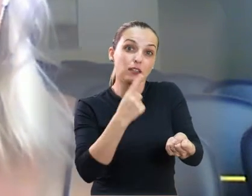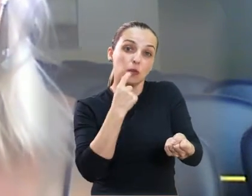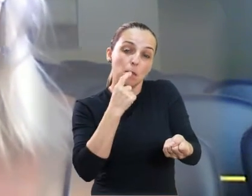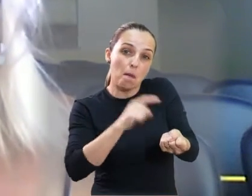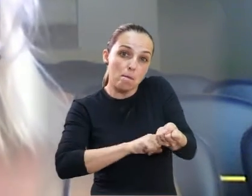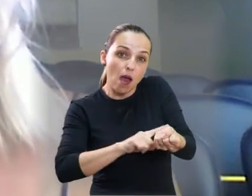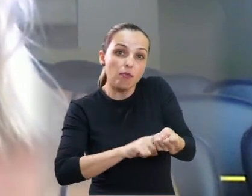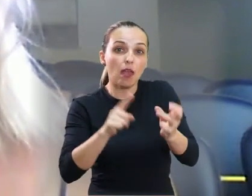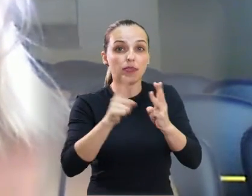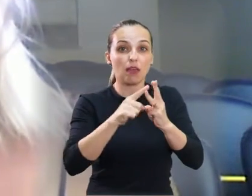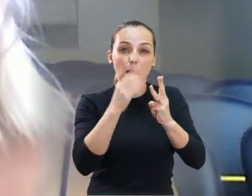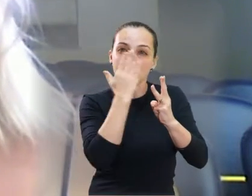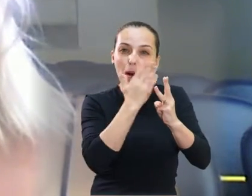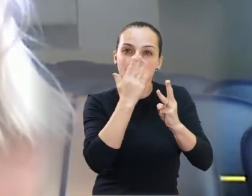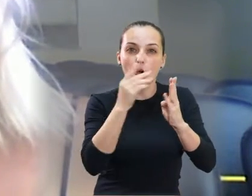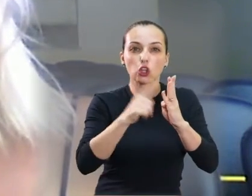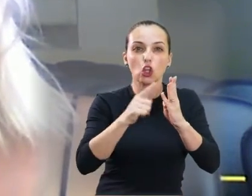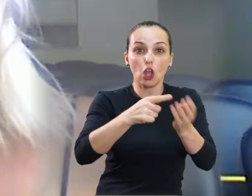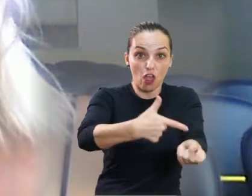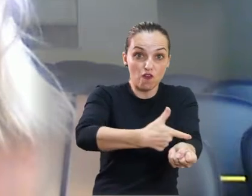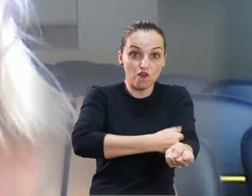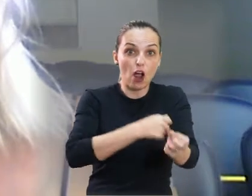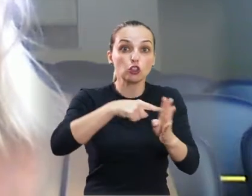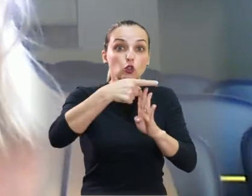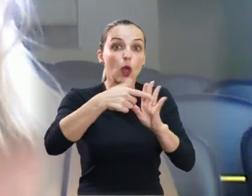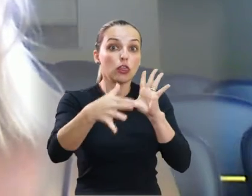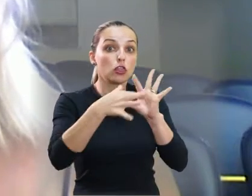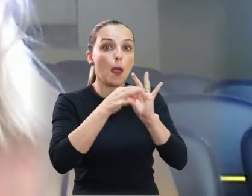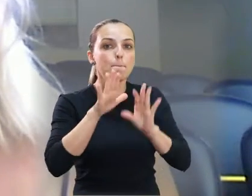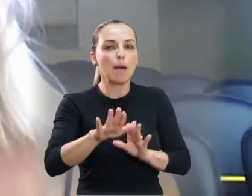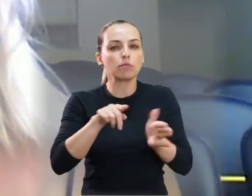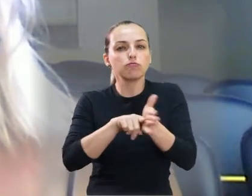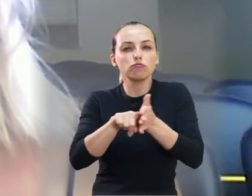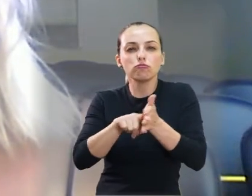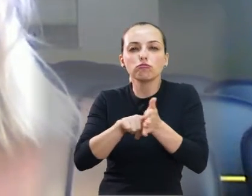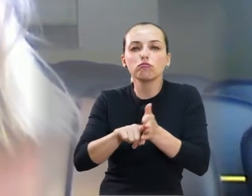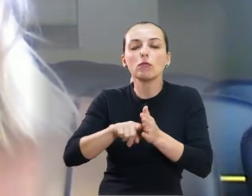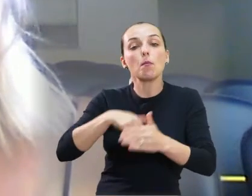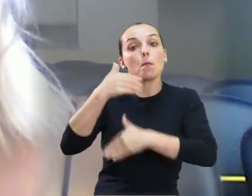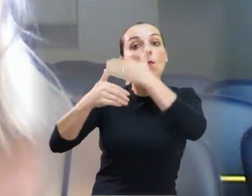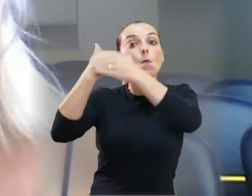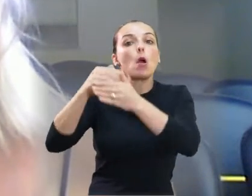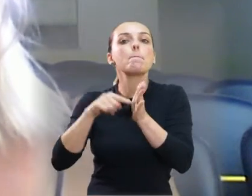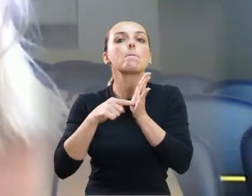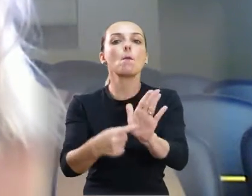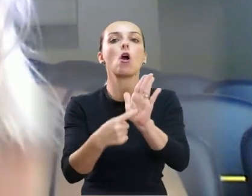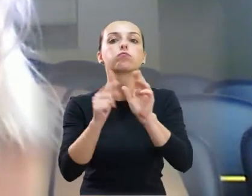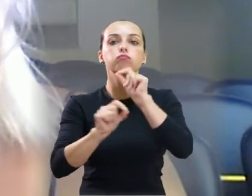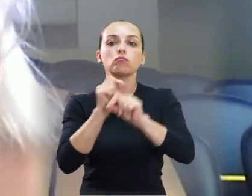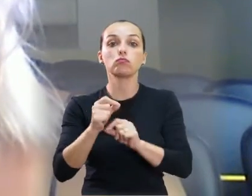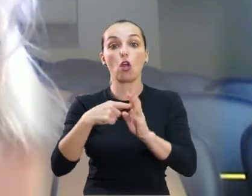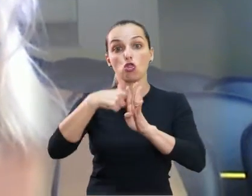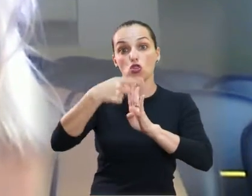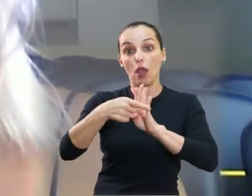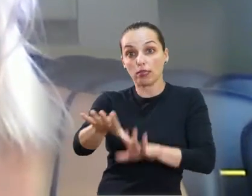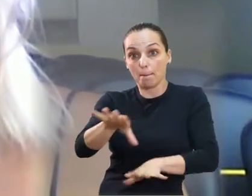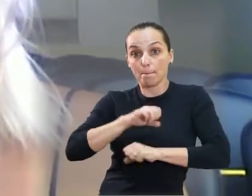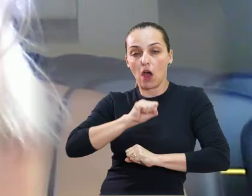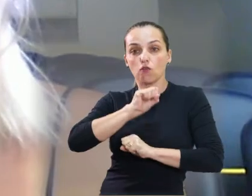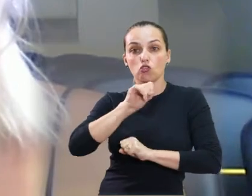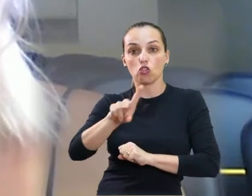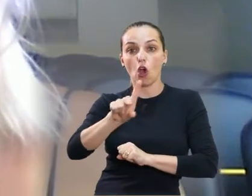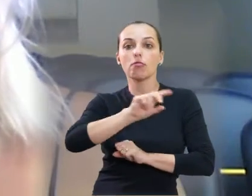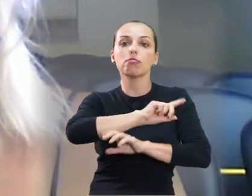Pelo contrário, todas as pessoas podem contrair HIV-AIDS, desde que adotem comportamentos de risco. Marisa, quais são